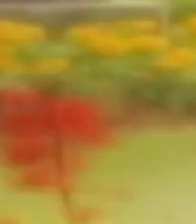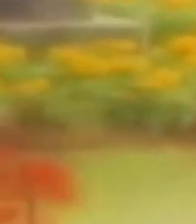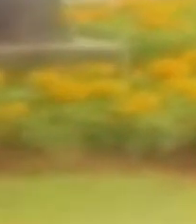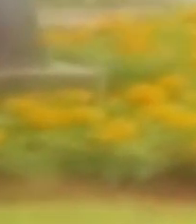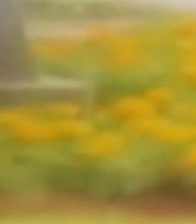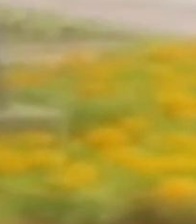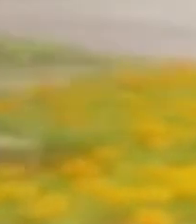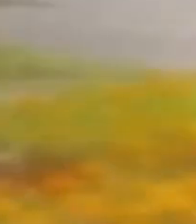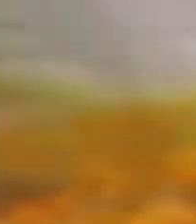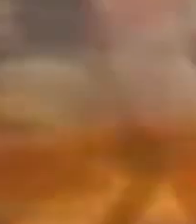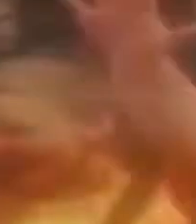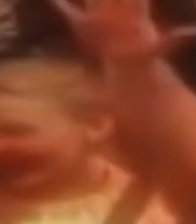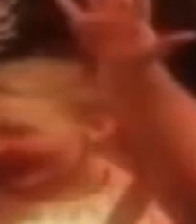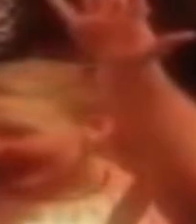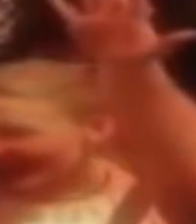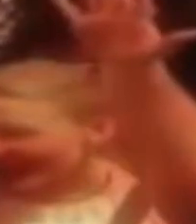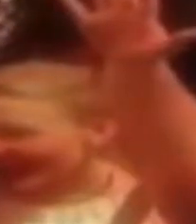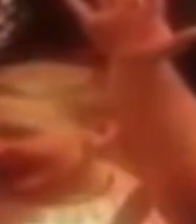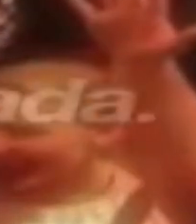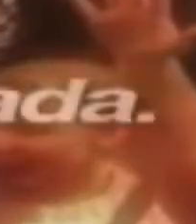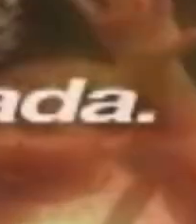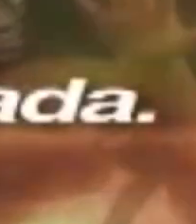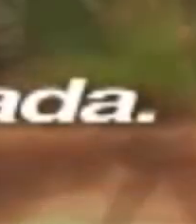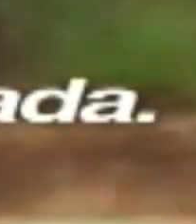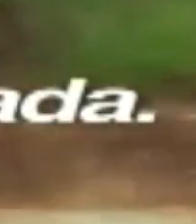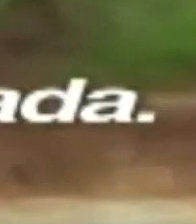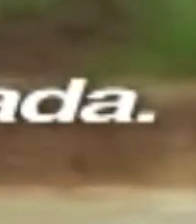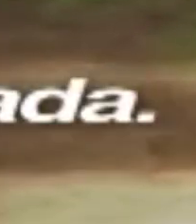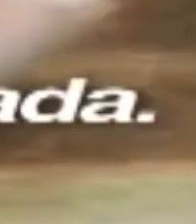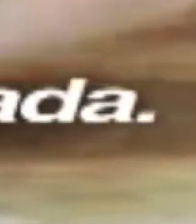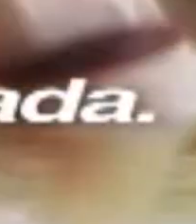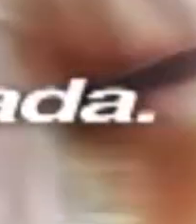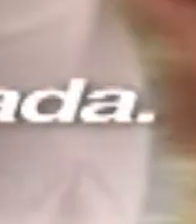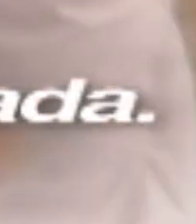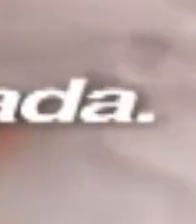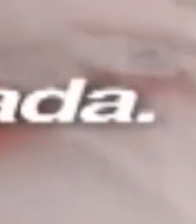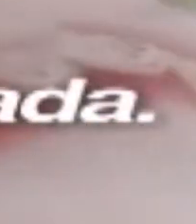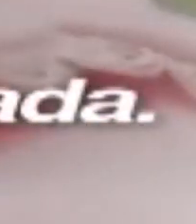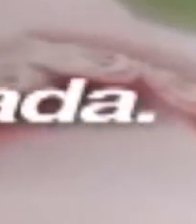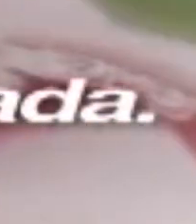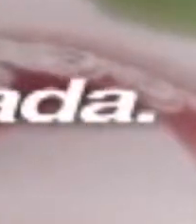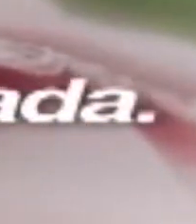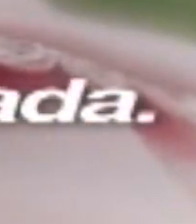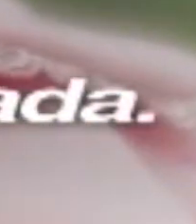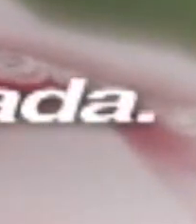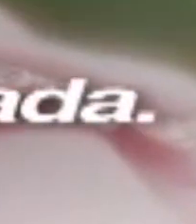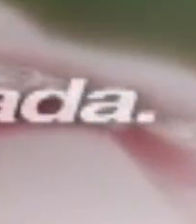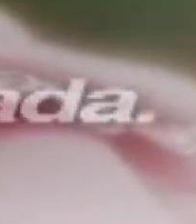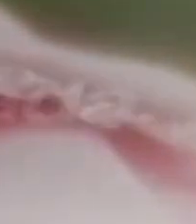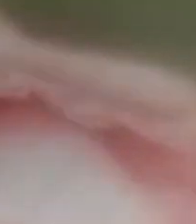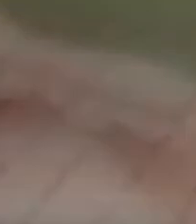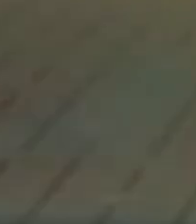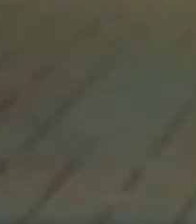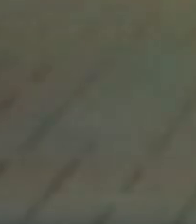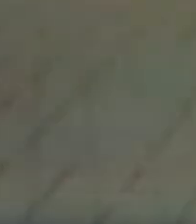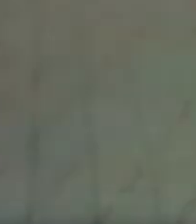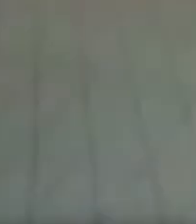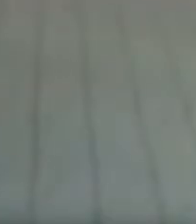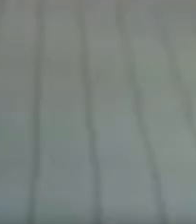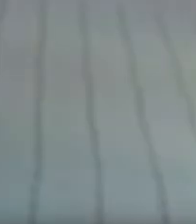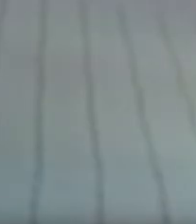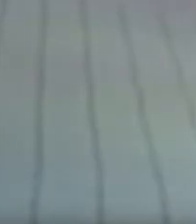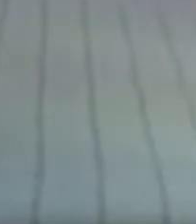anos nos bastidores. Então, o carinho aos profissionais da Fundação Catarinense de Cultura, ao governo do Estado pela decisão, pela deliberação, e ao